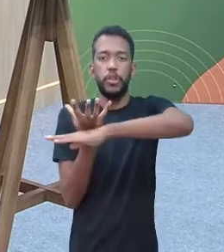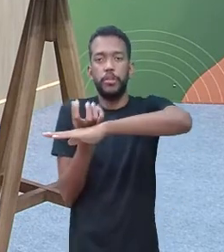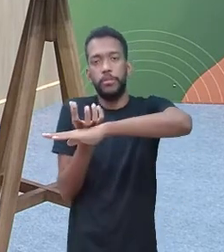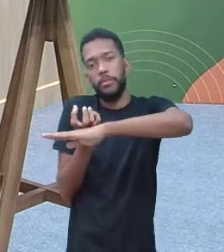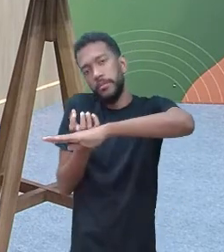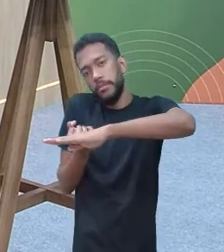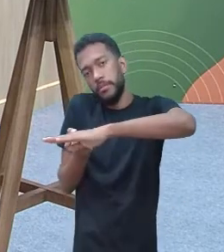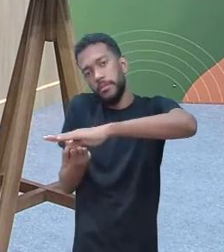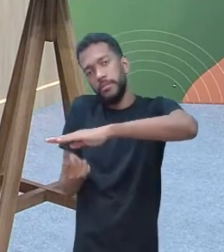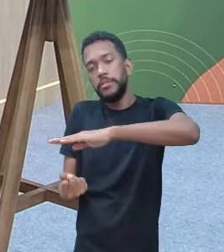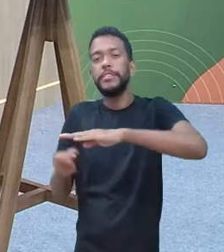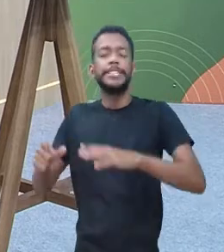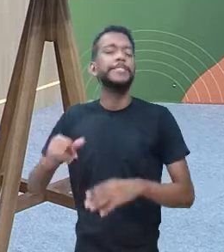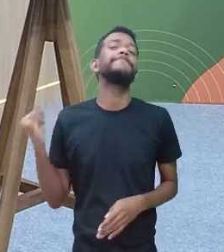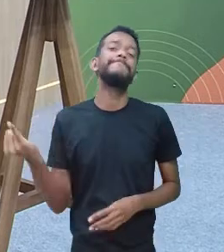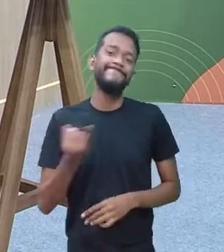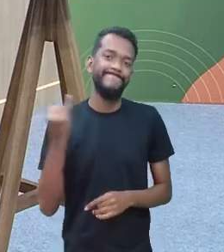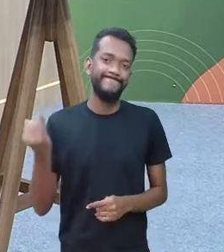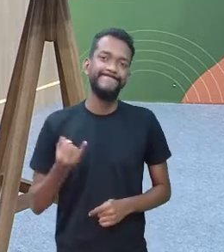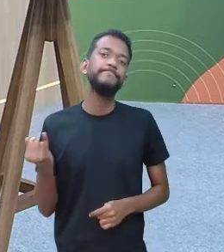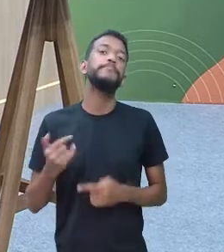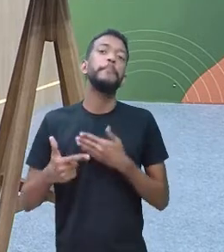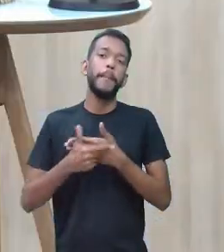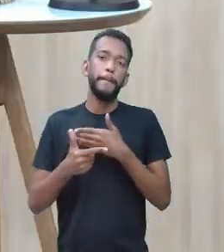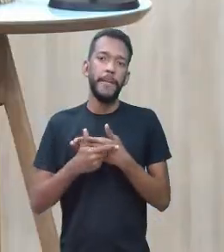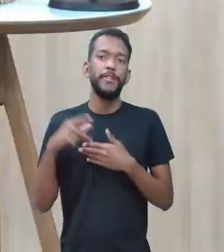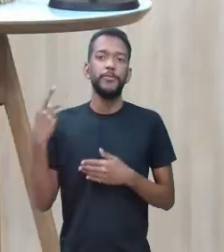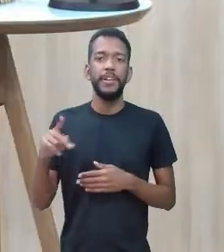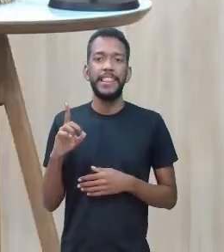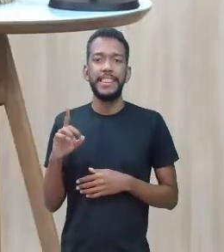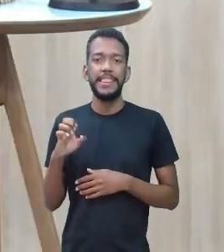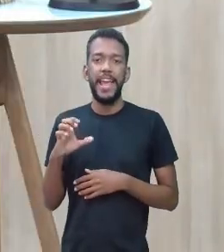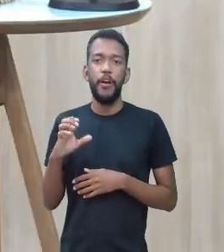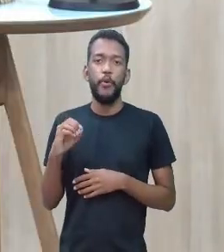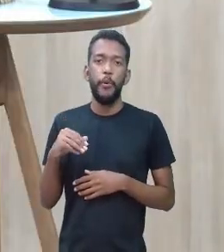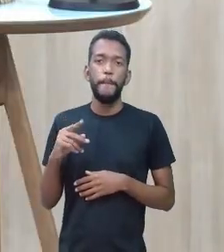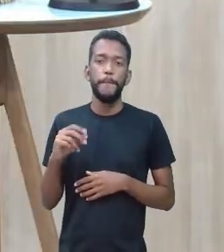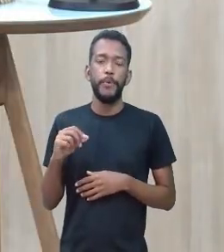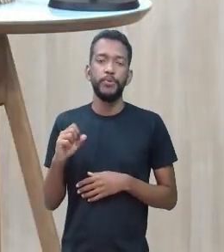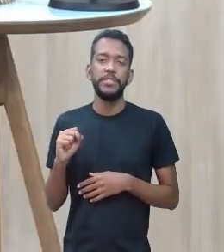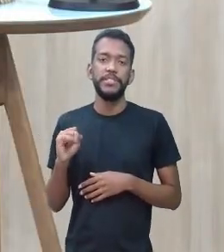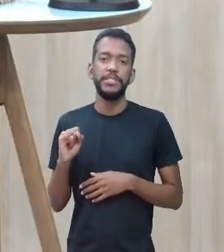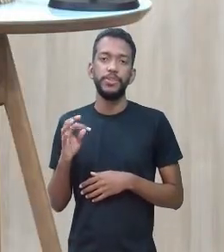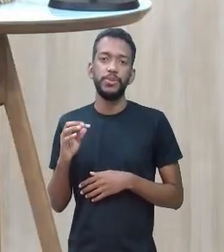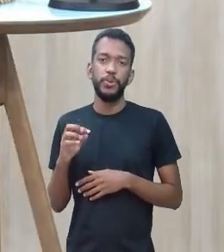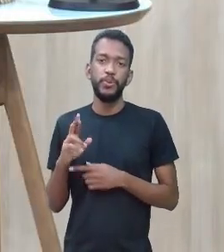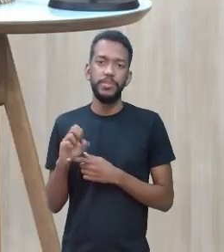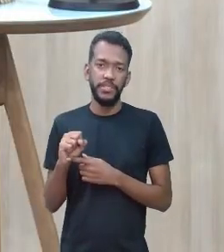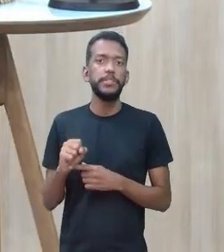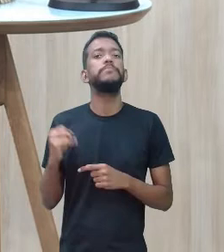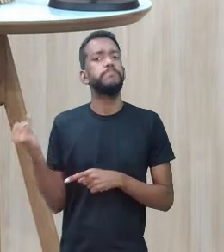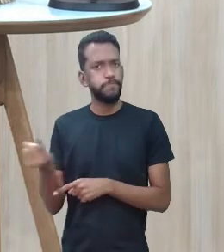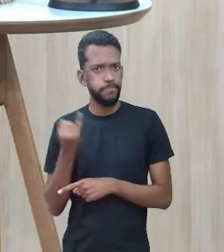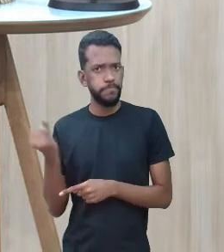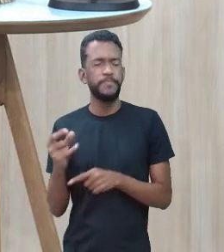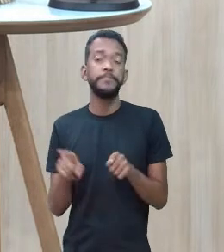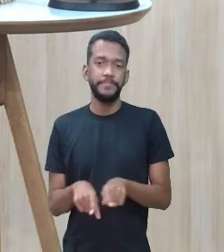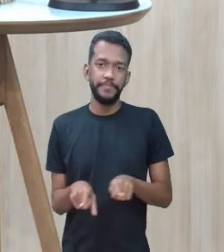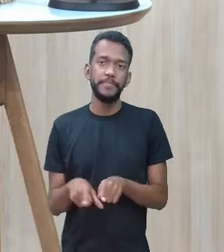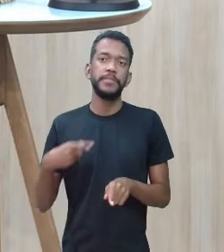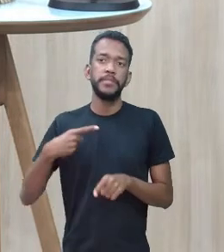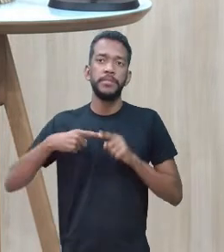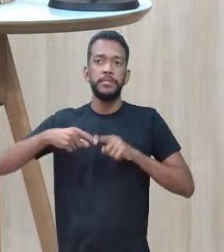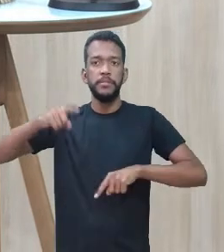É muito importante o papel dos decompositores na cadeia alimentar. Então, aí nós temos também a questão de nível